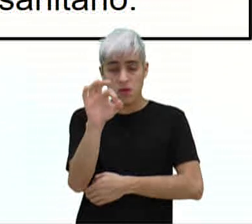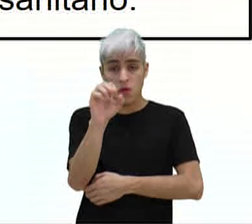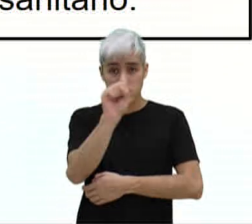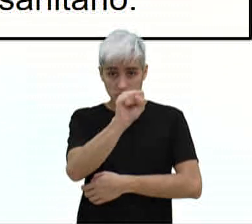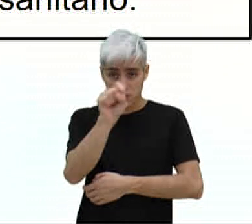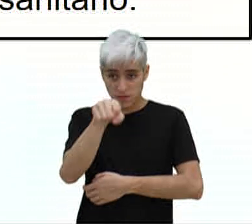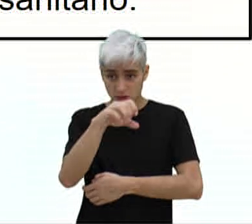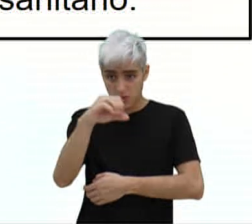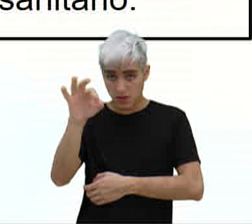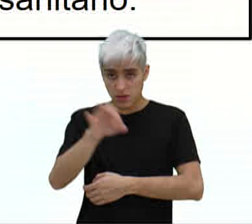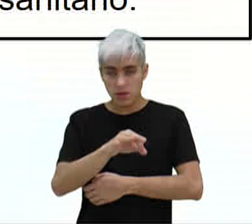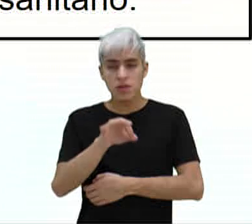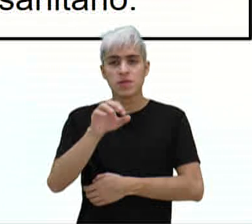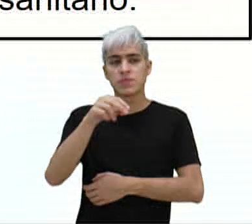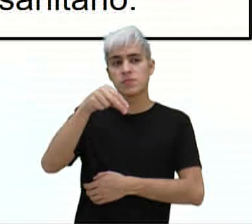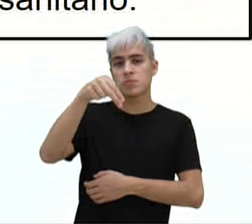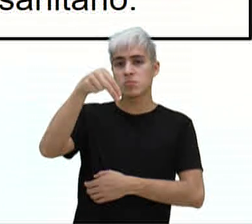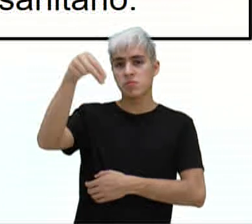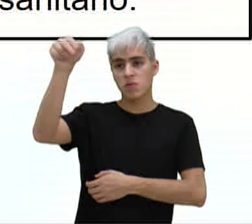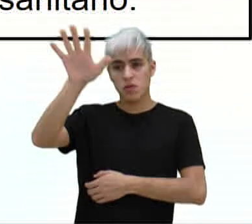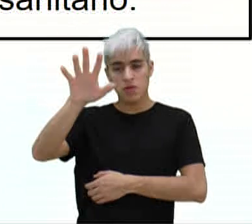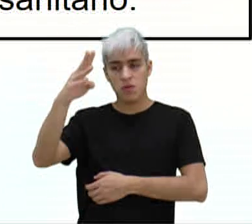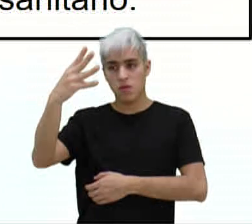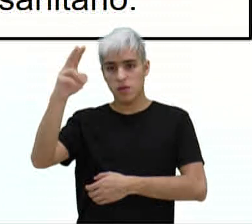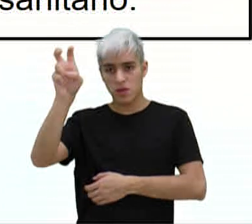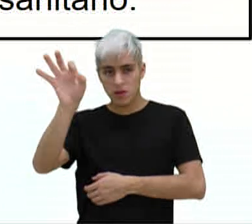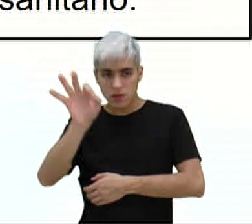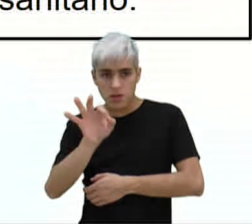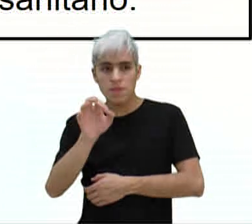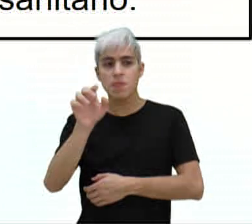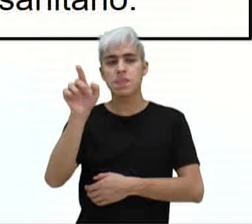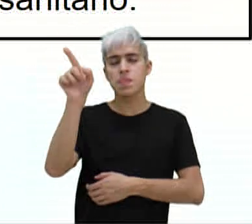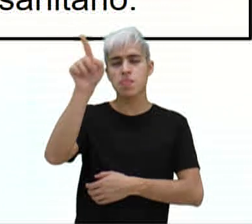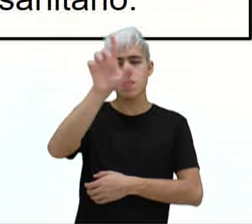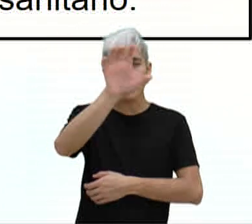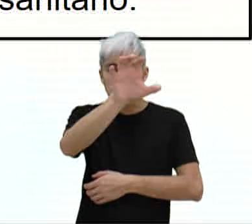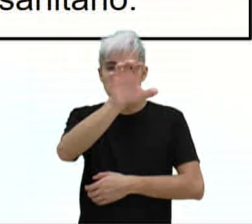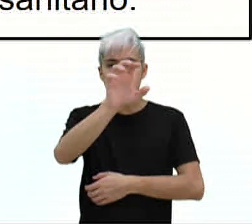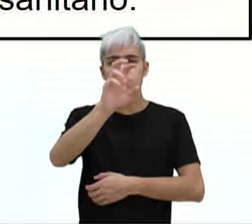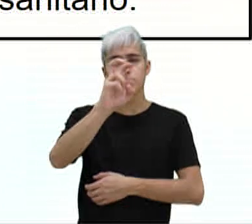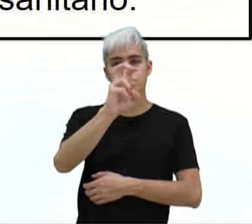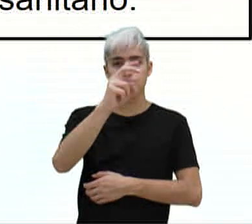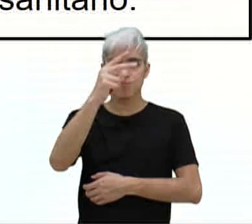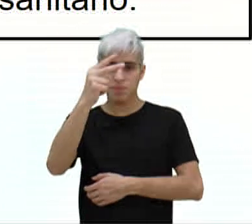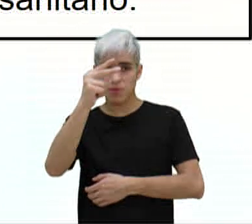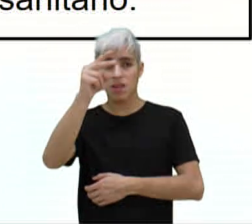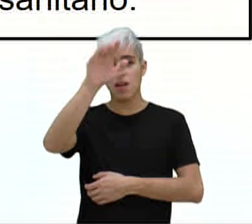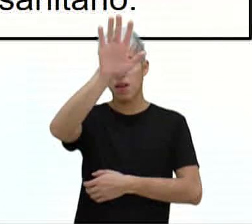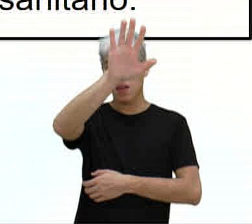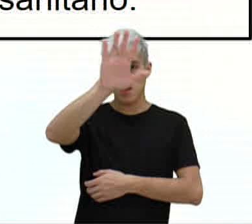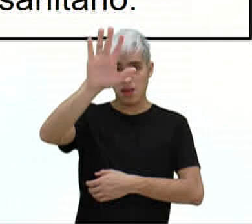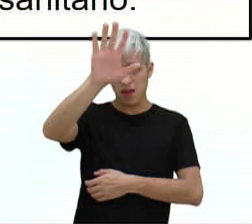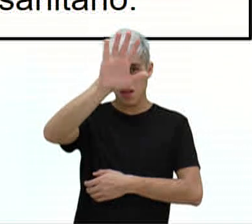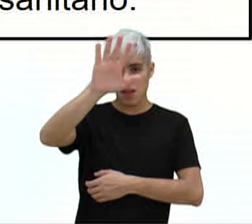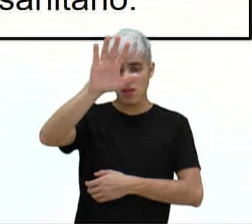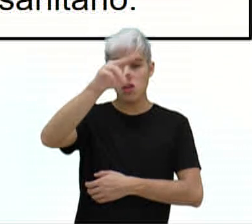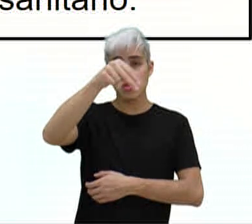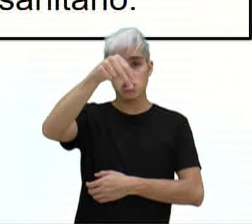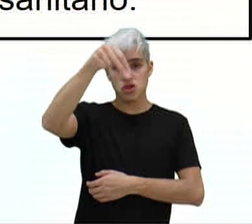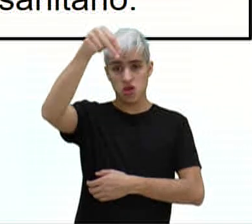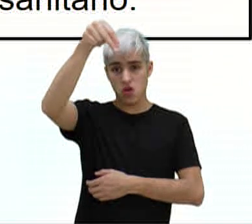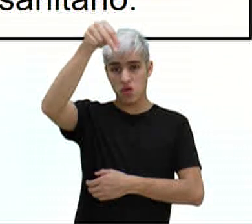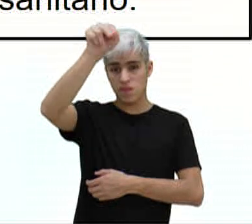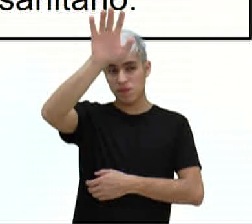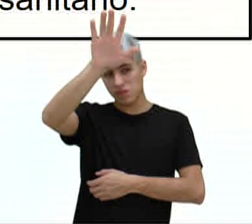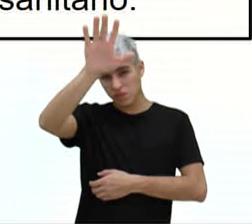88,9%. Região nordeste, 45%, região centro-oeste, 52% e a região Amazônia, a região norte, né, a